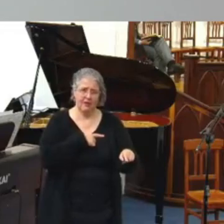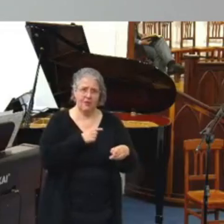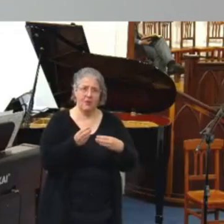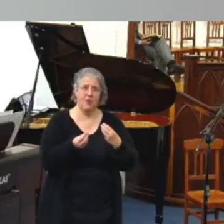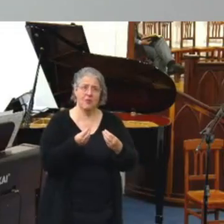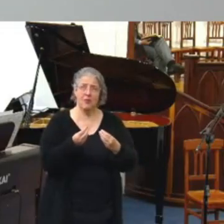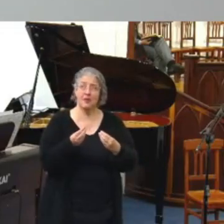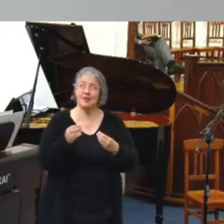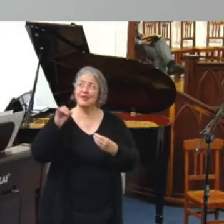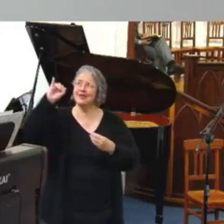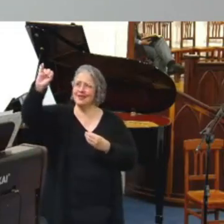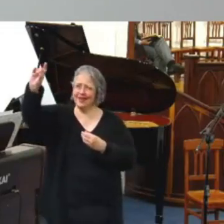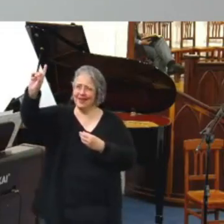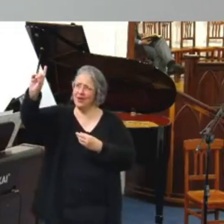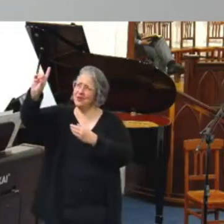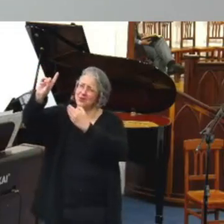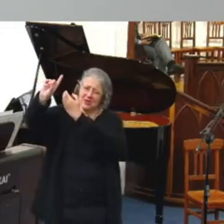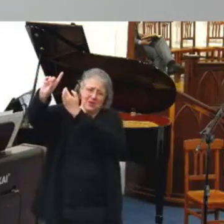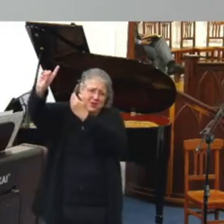ausentando,